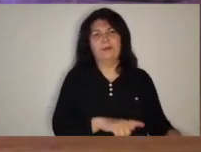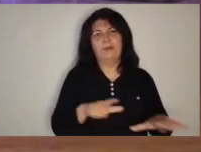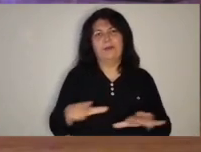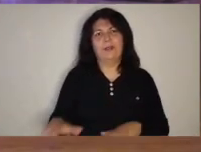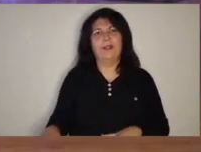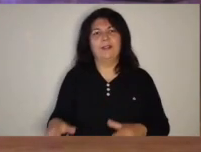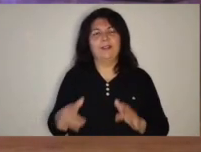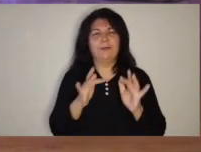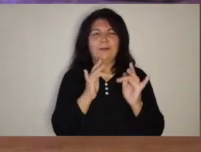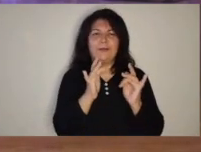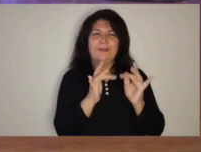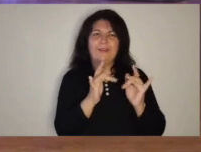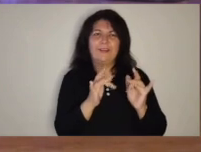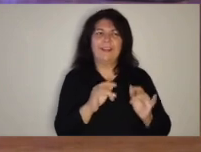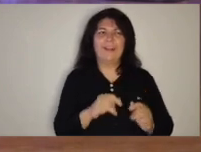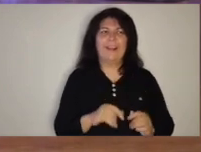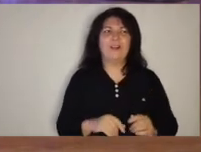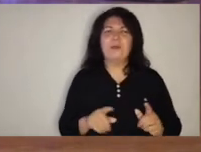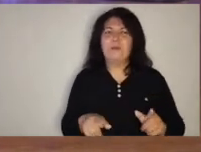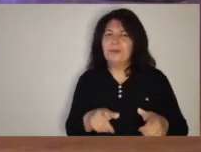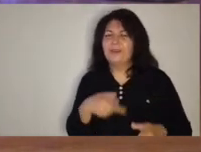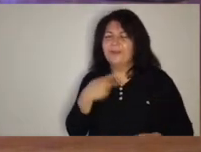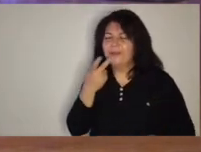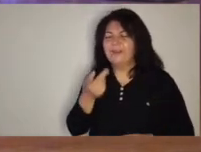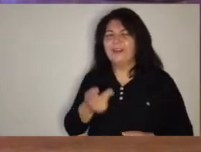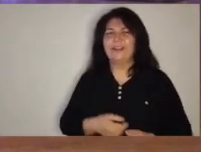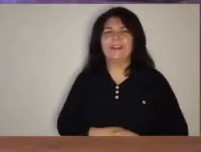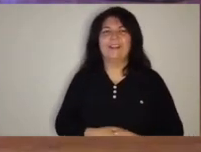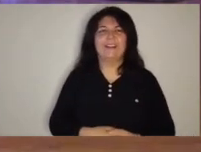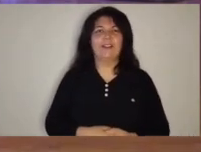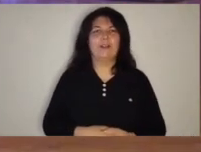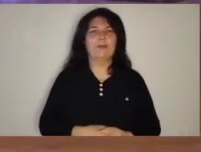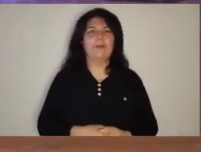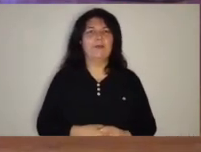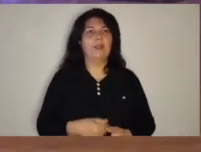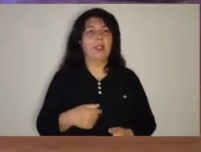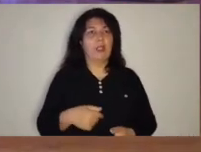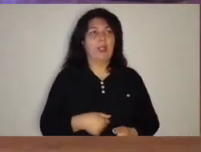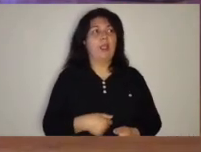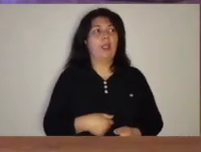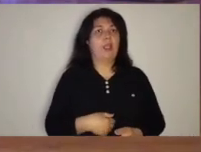Essa semana foi semana dos namorados, né? Por isso que eu estou falando. E será?